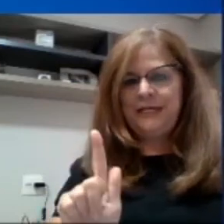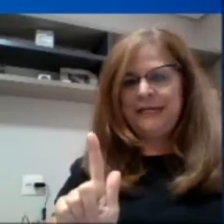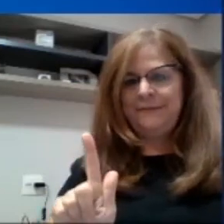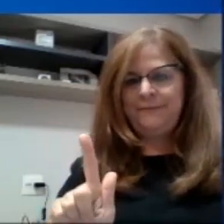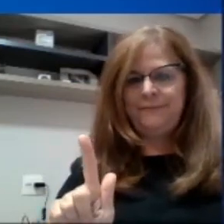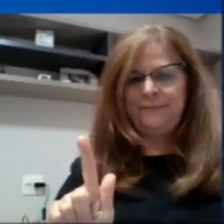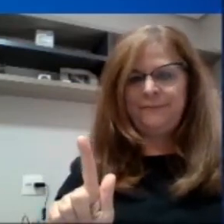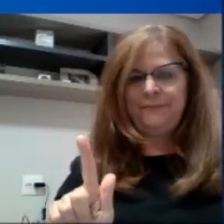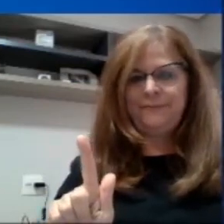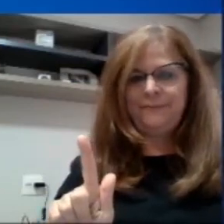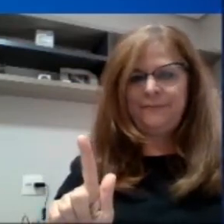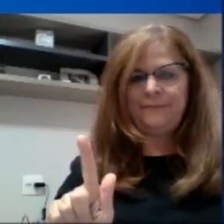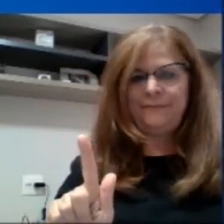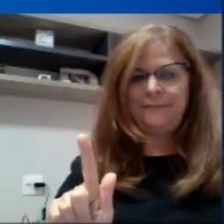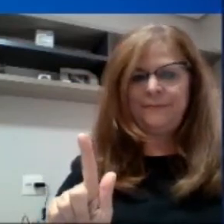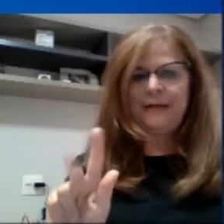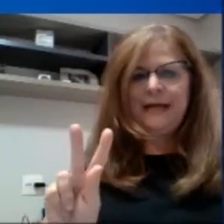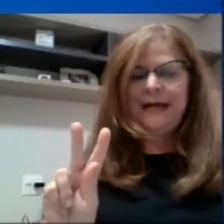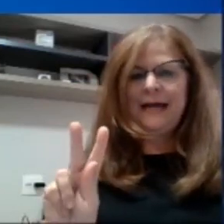G,